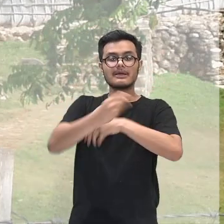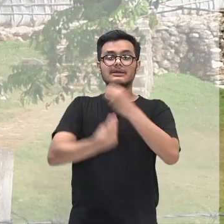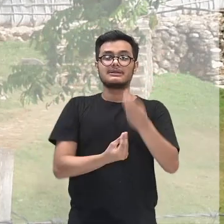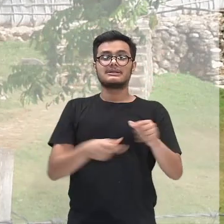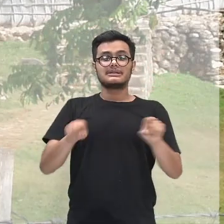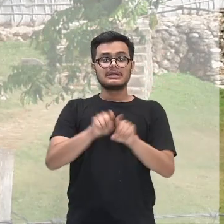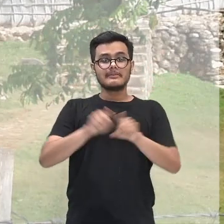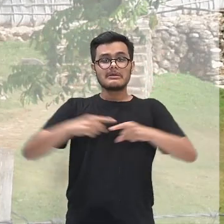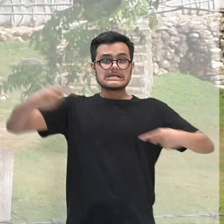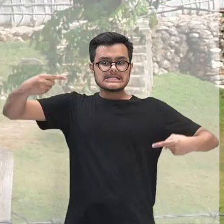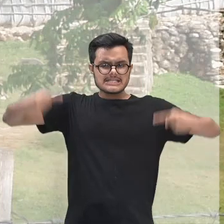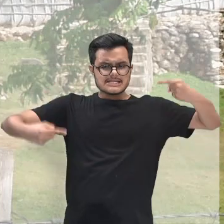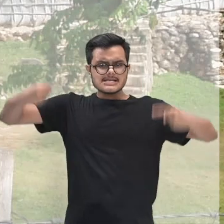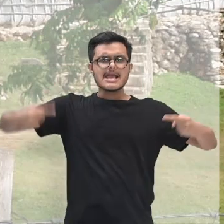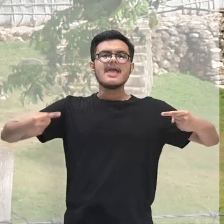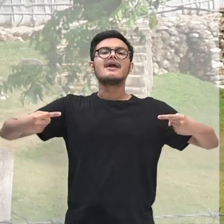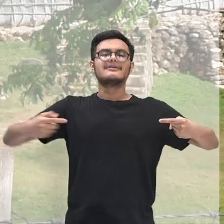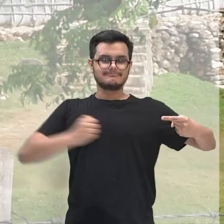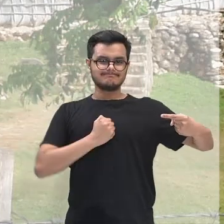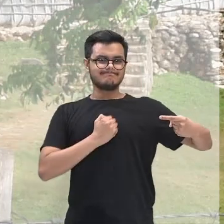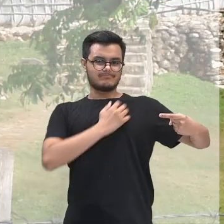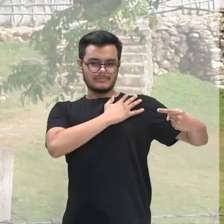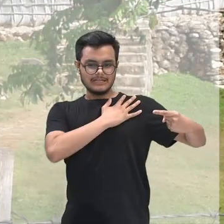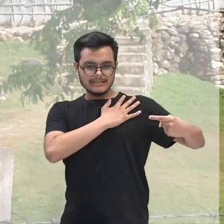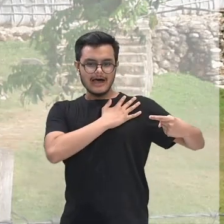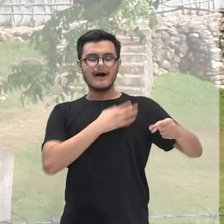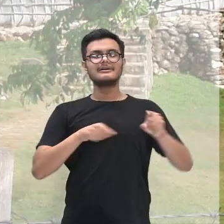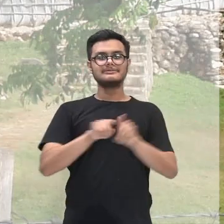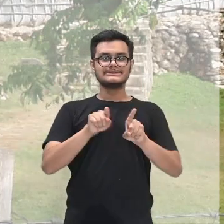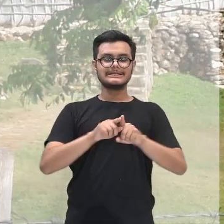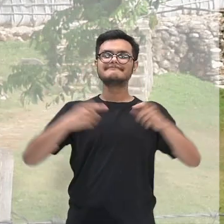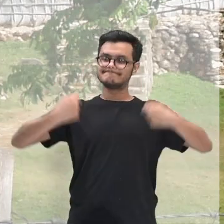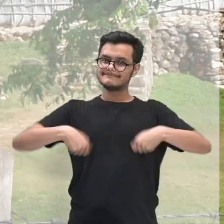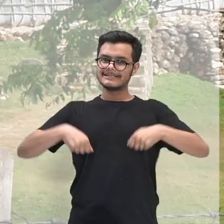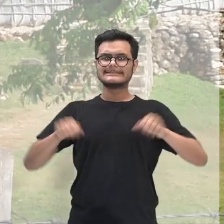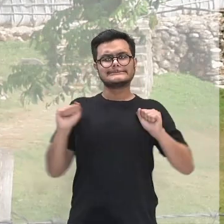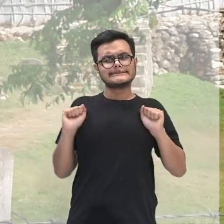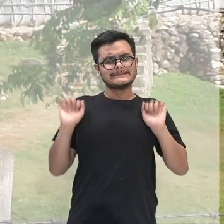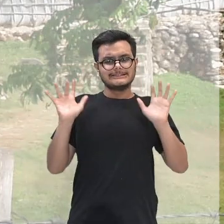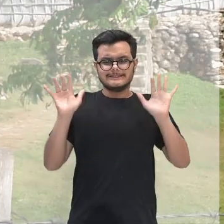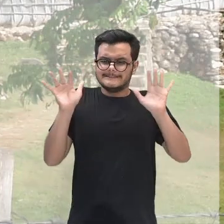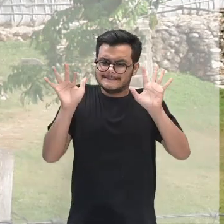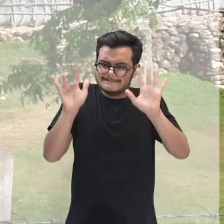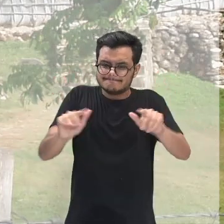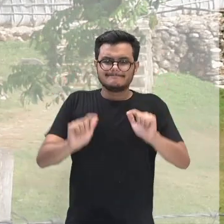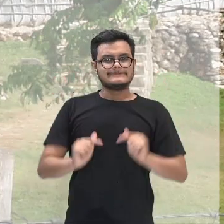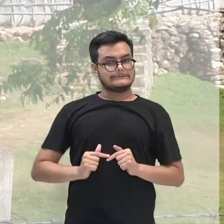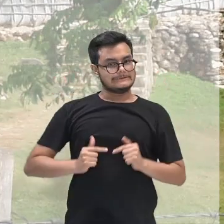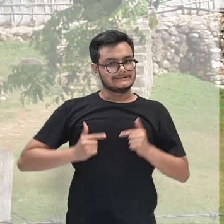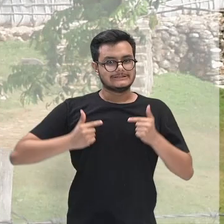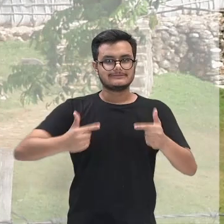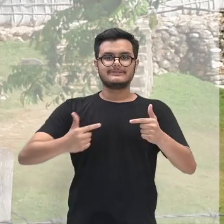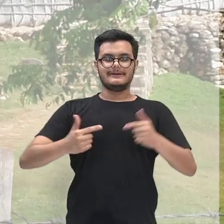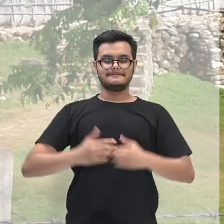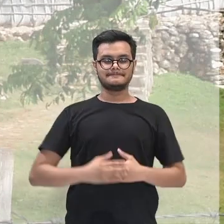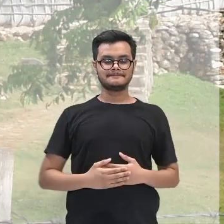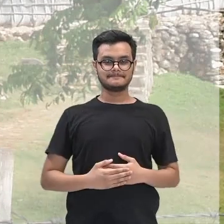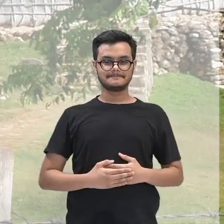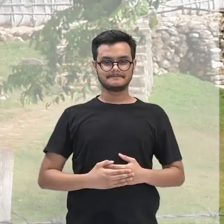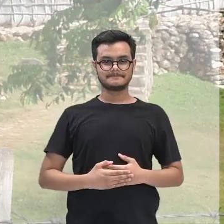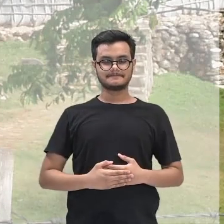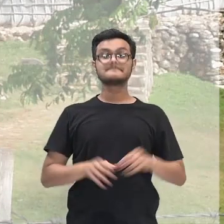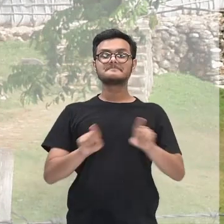em guerra, visto que esses grupos acabavam de vez em quando entrando em conflito, né? Também vamos ver aí